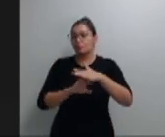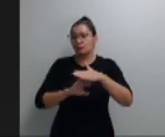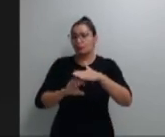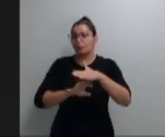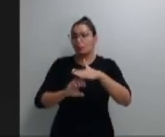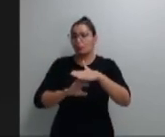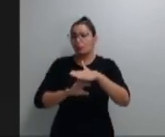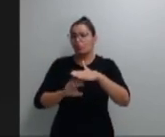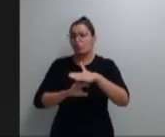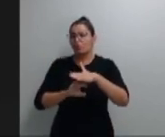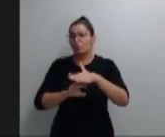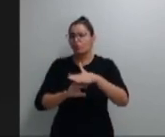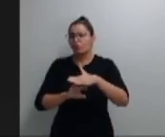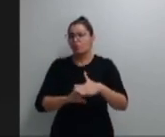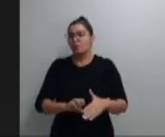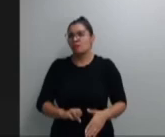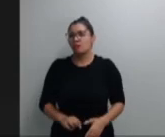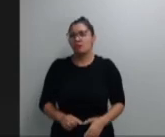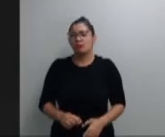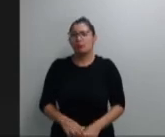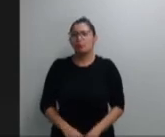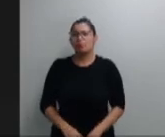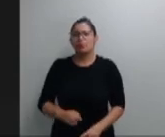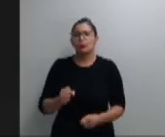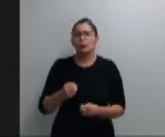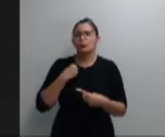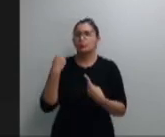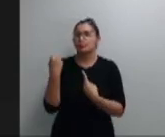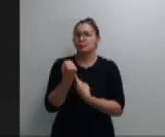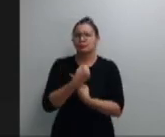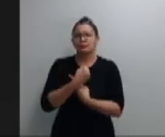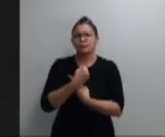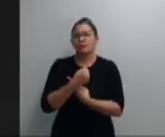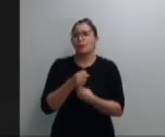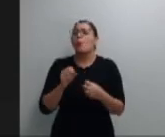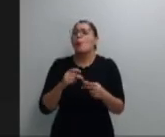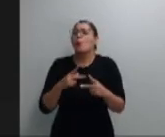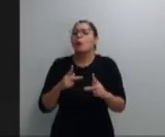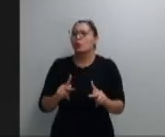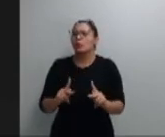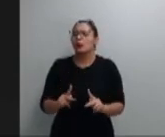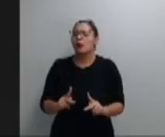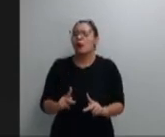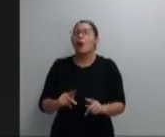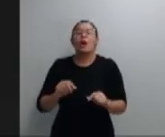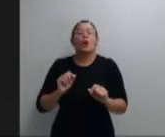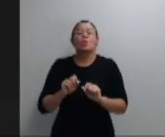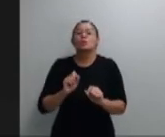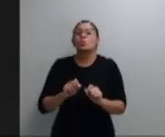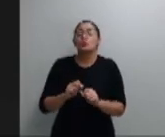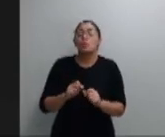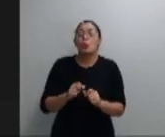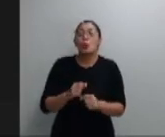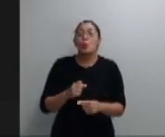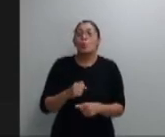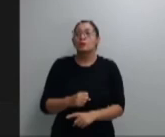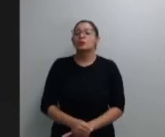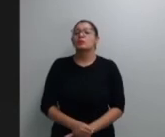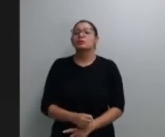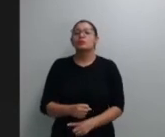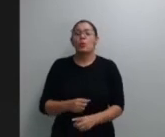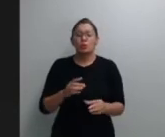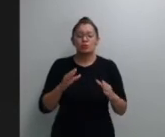esse é o ponto do ponto societário a formalização ok mas a questão concorrencial ela já está sendo envolvida